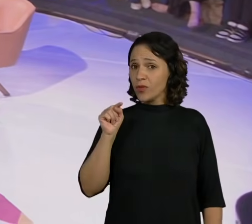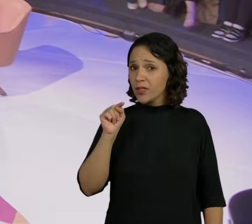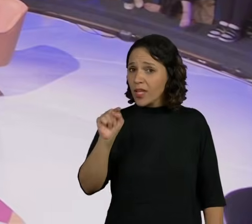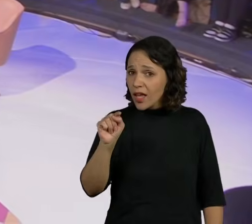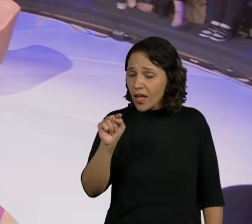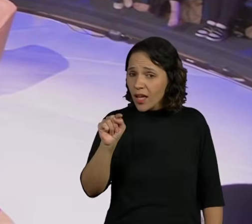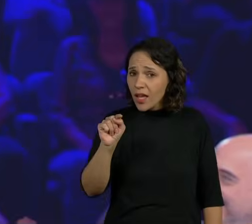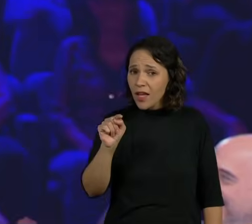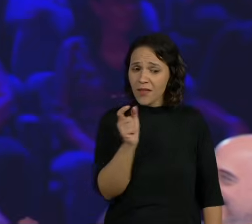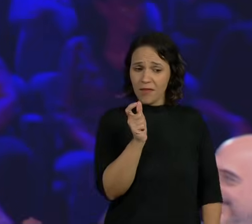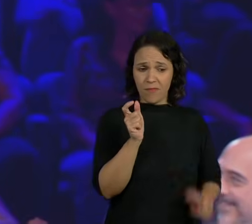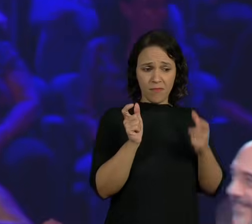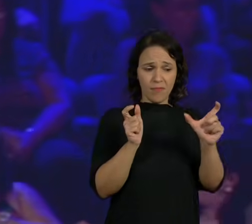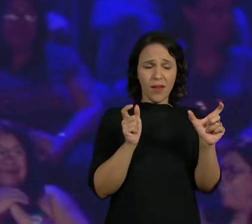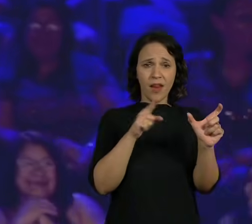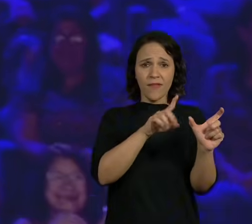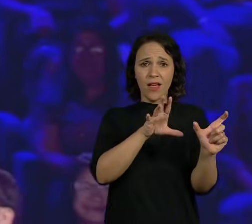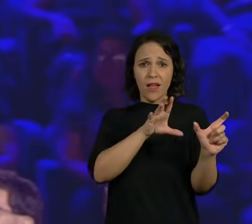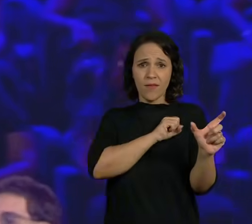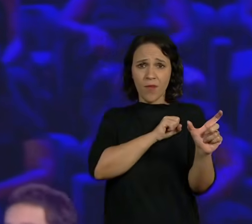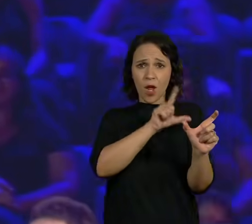palavra love. Opa!